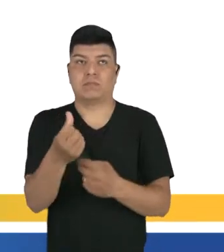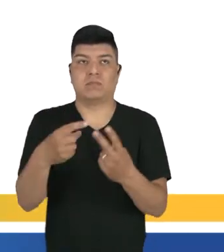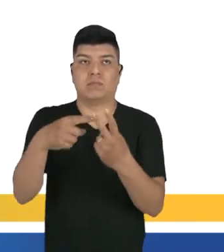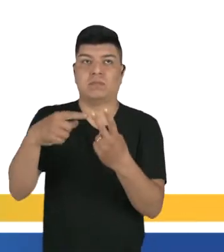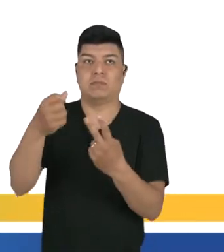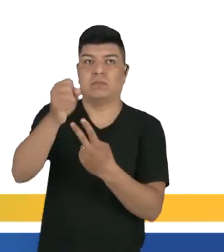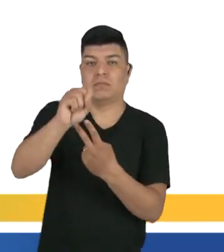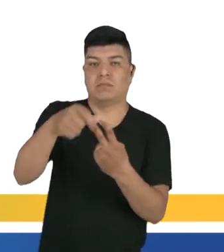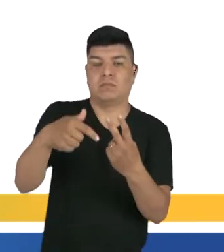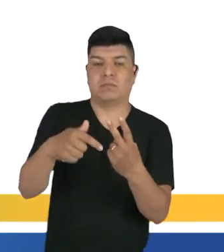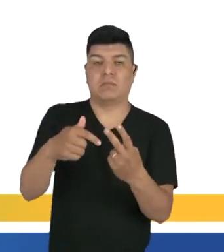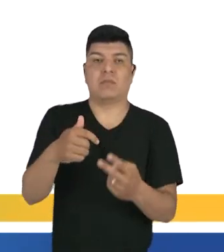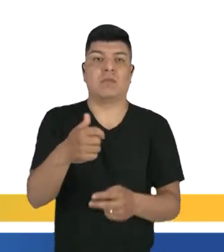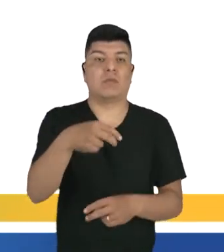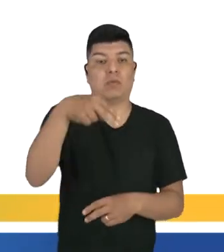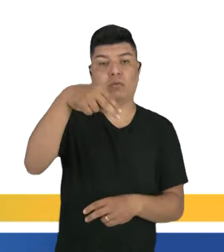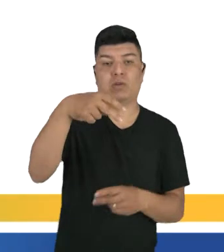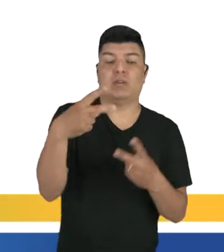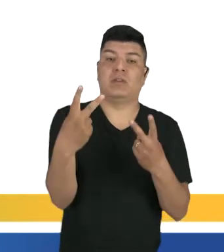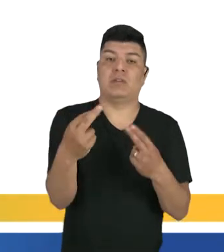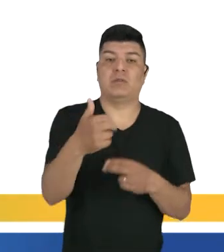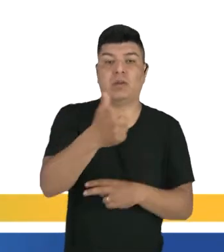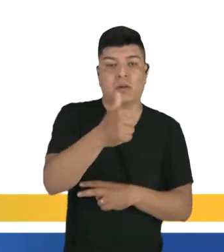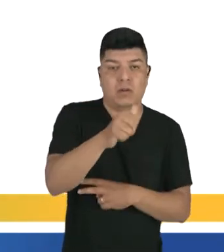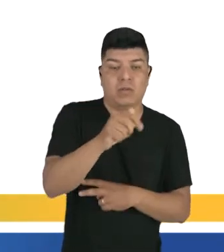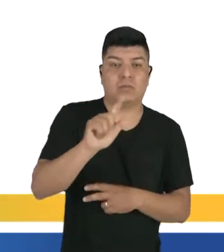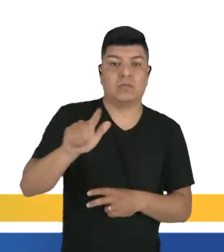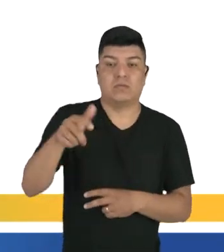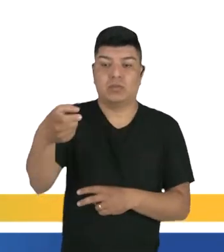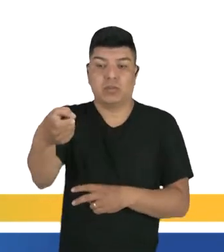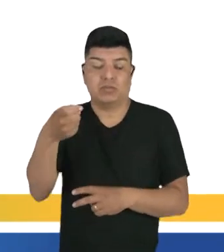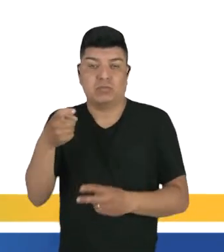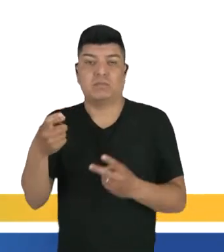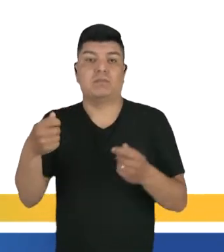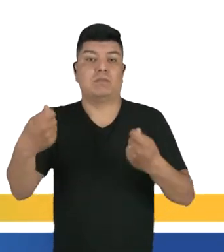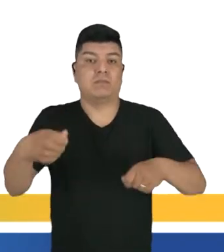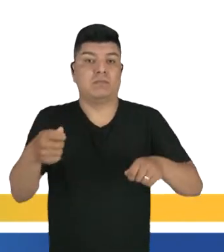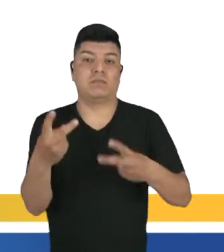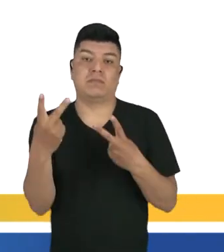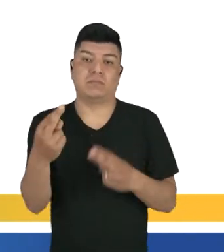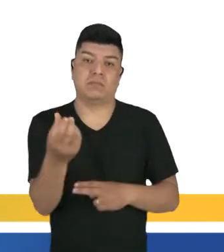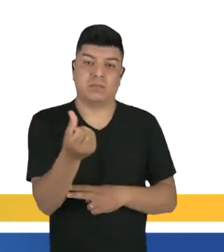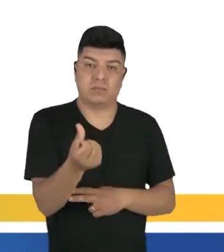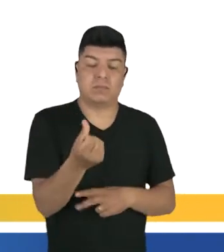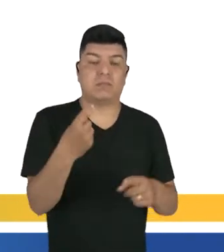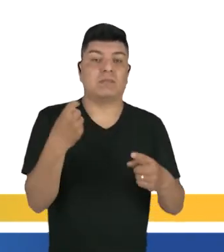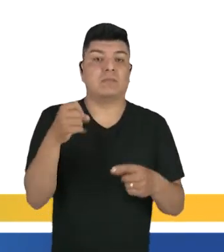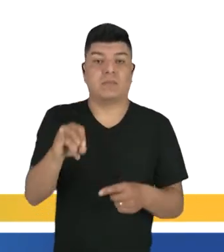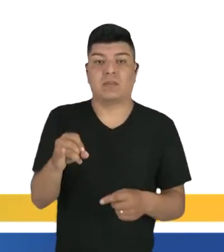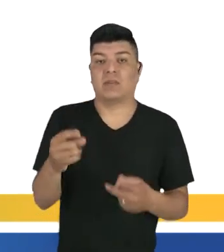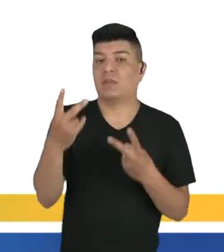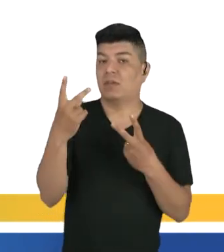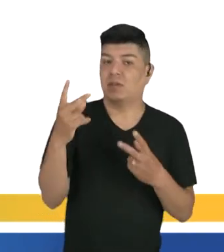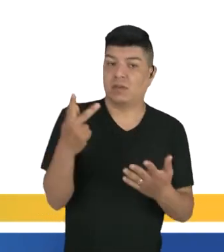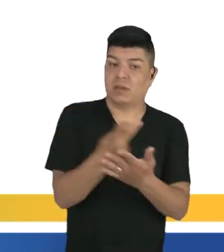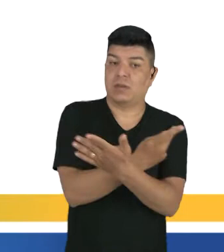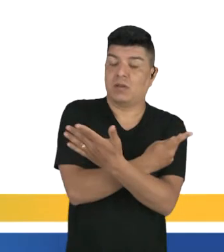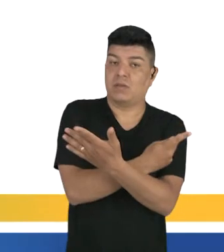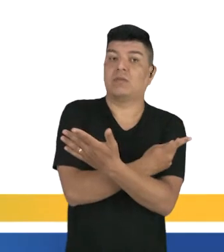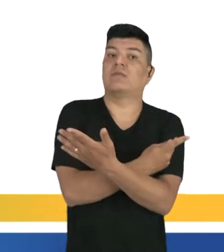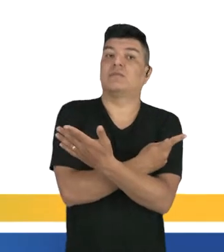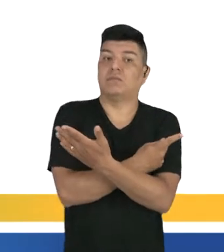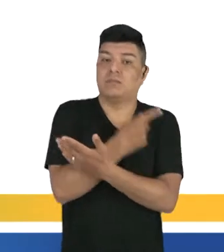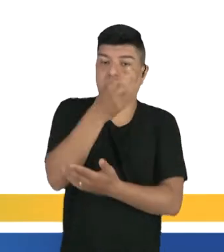que ser igual a 11 e o x tem que ser igual a 6, porque se isso acontece, eu vou ter que em ambos